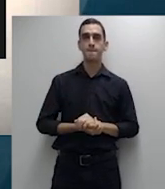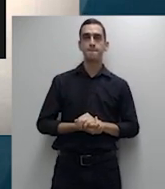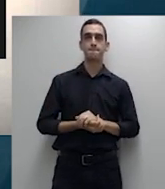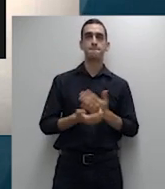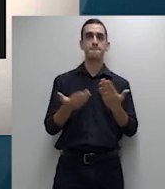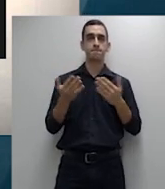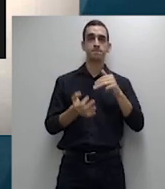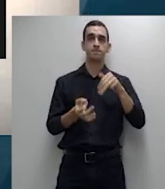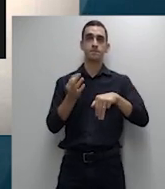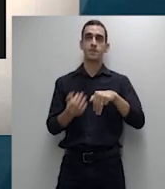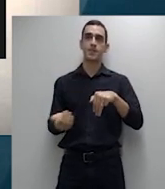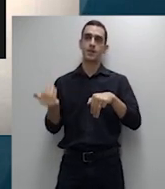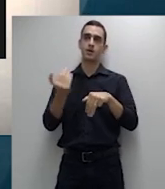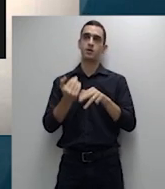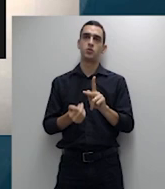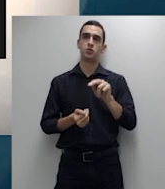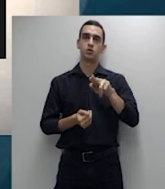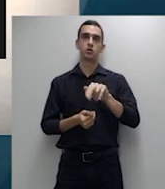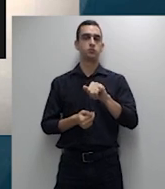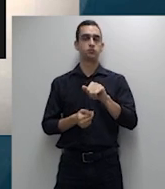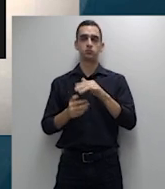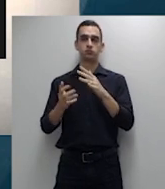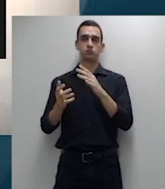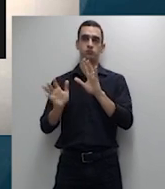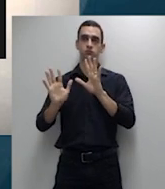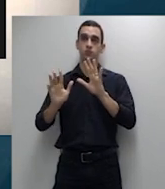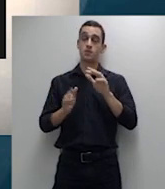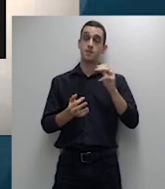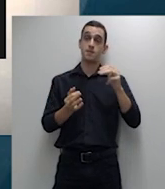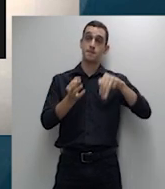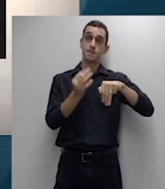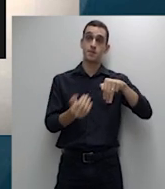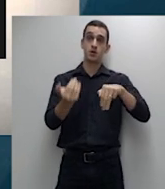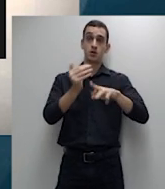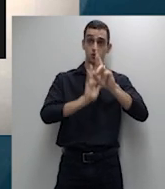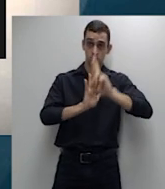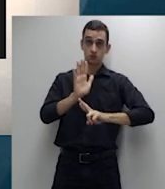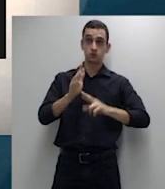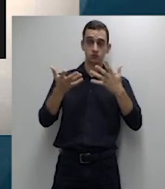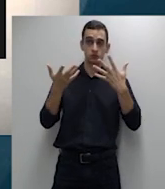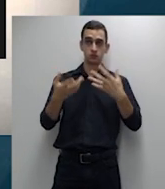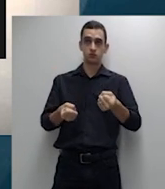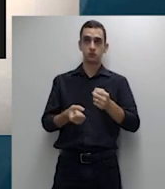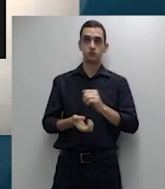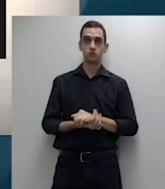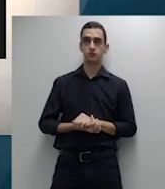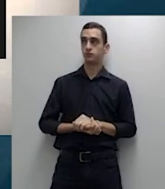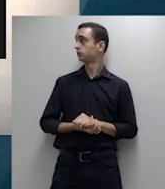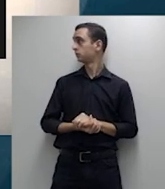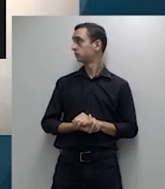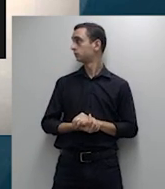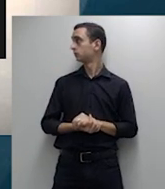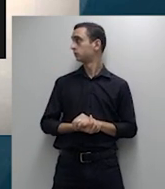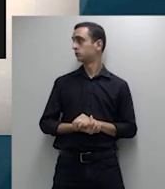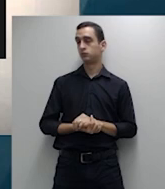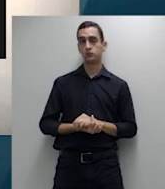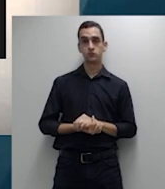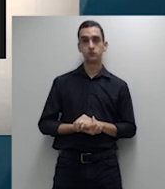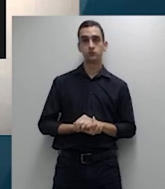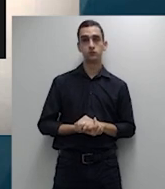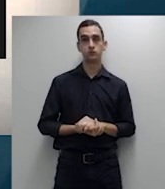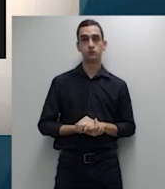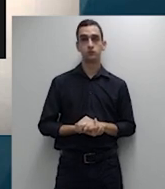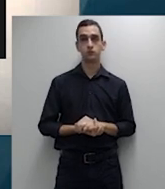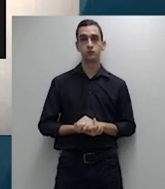ministrou Quina para acompanhar o seu relatório Obrigado ligamos os Jorge Farias E aí e o presidente